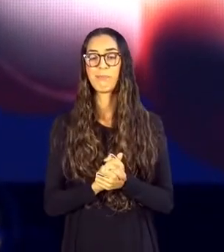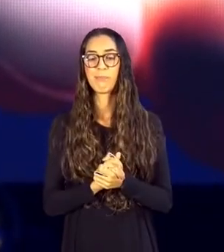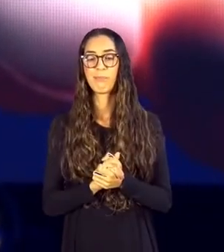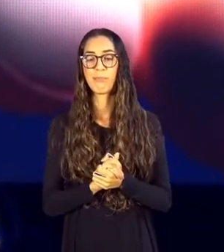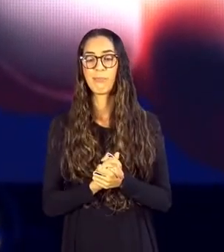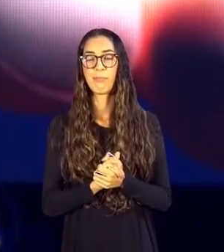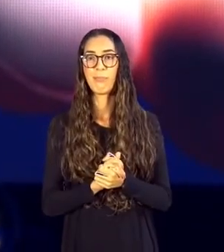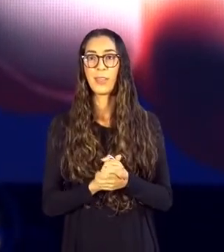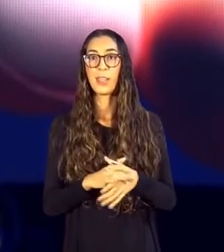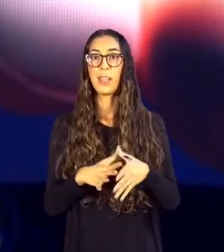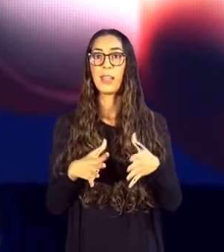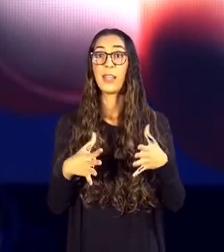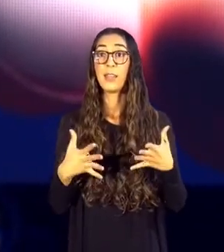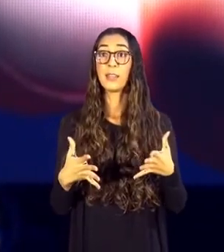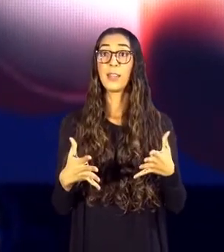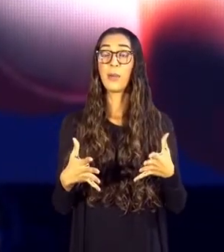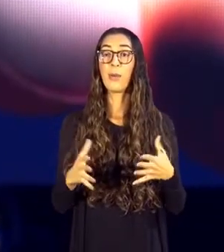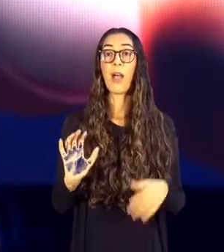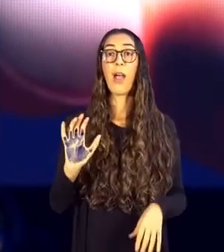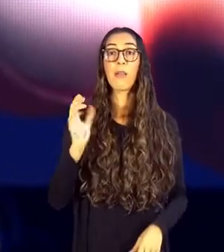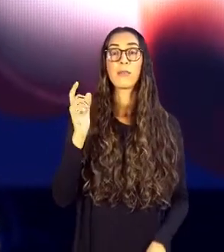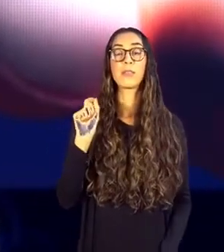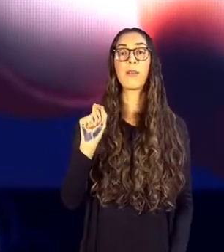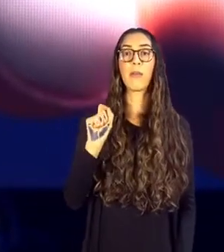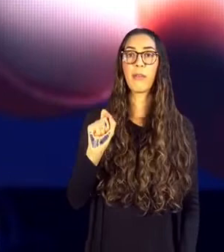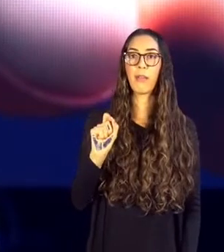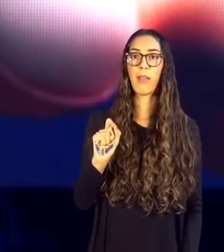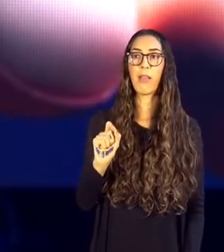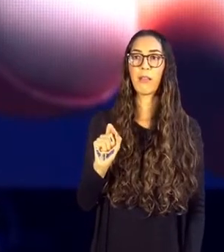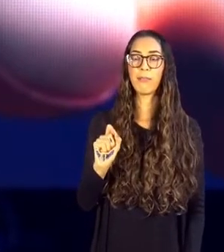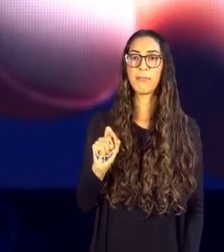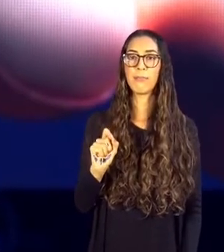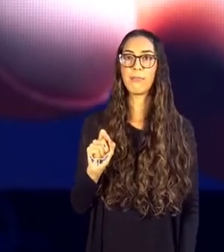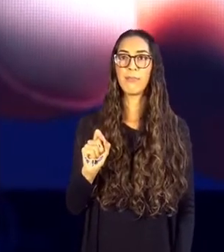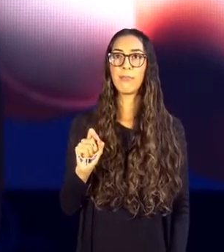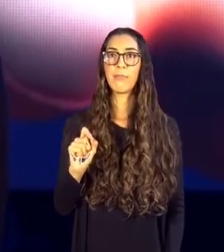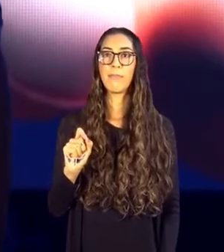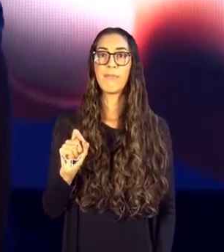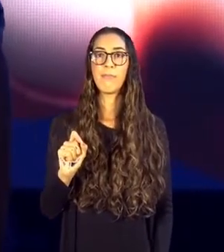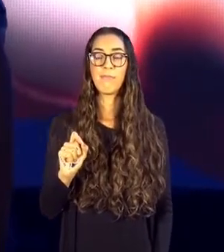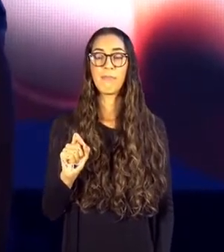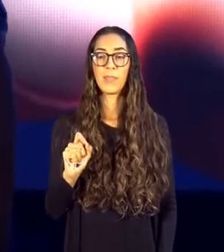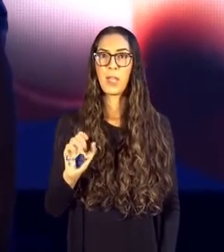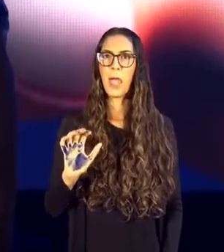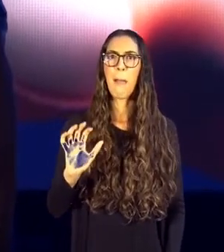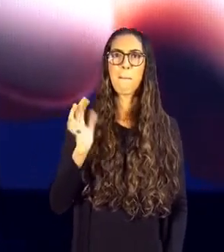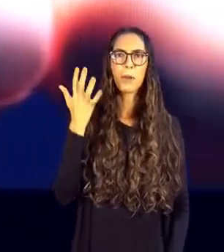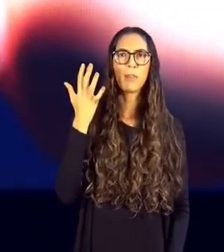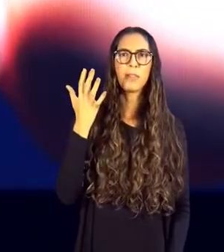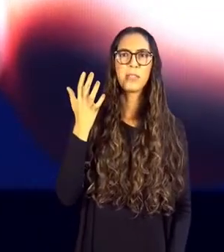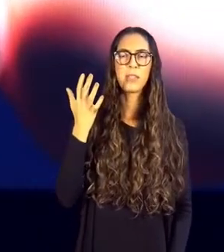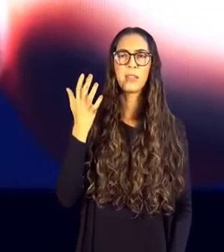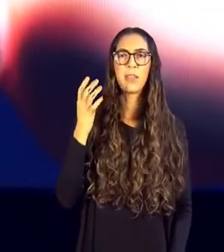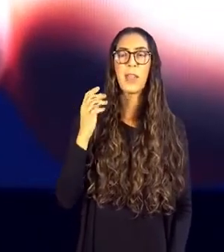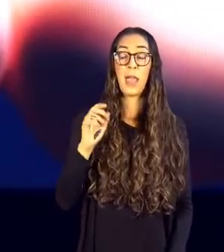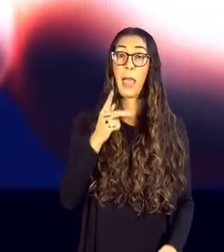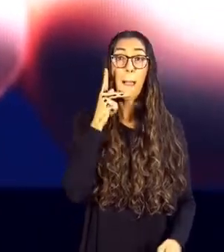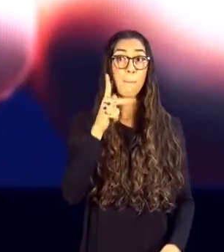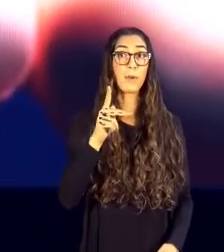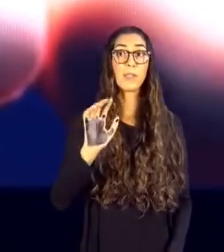confirmar essas profecias, e que ainda ele tinha sido muito conservador, quer dizer, a probabilidade era muito maior.